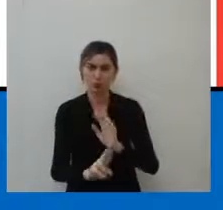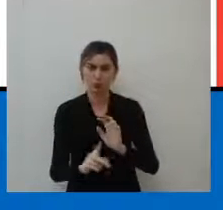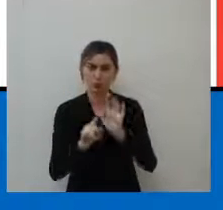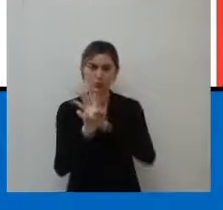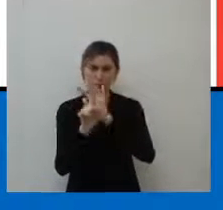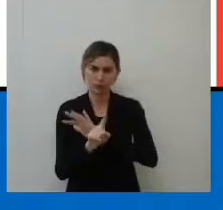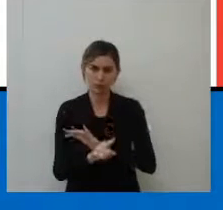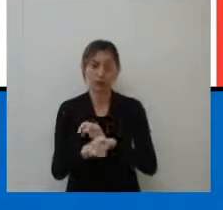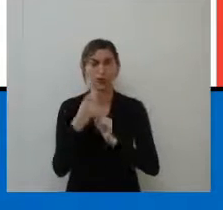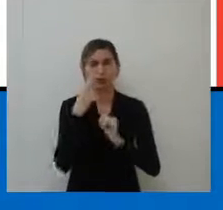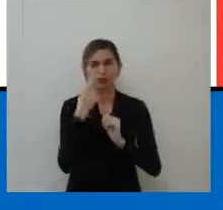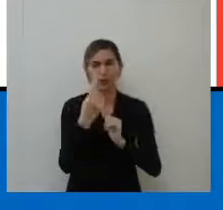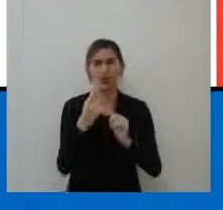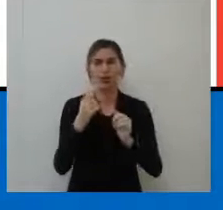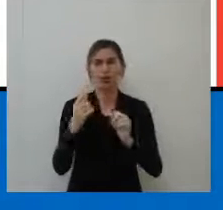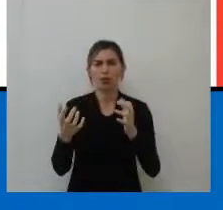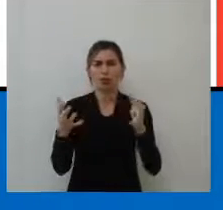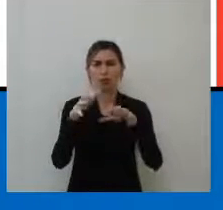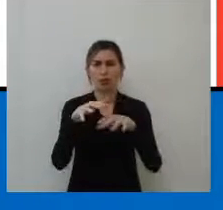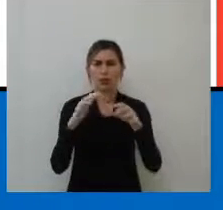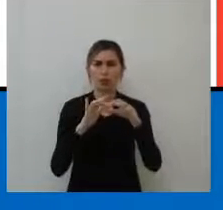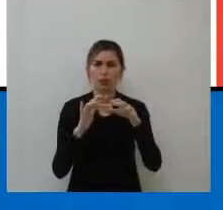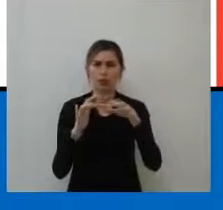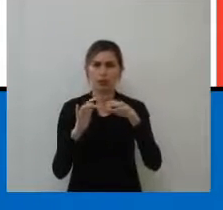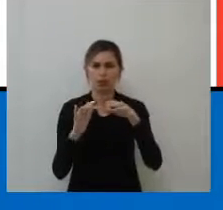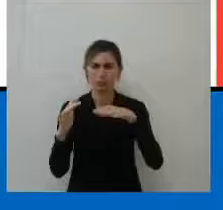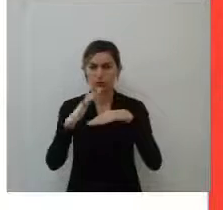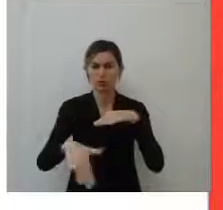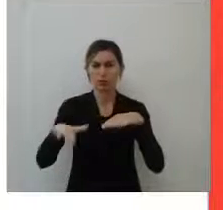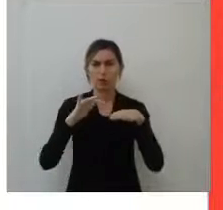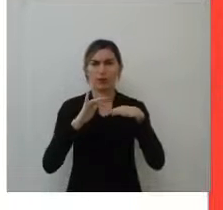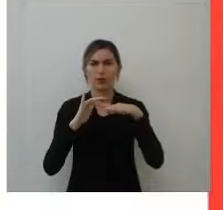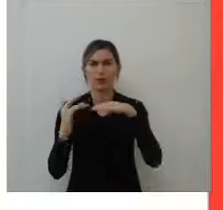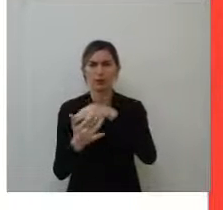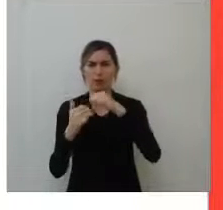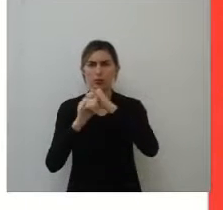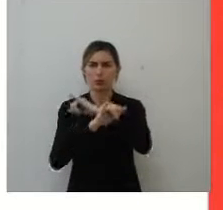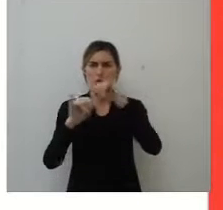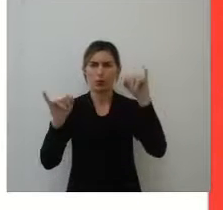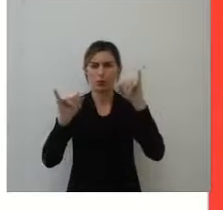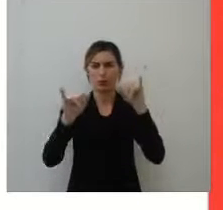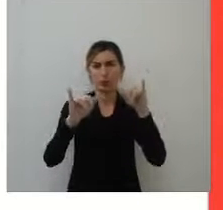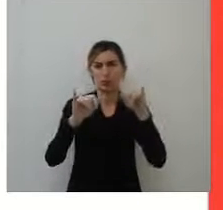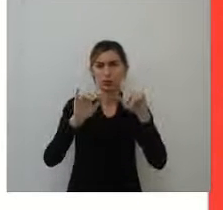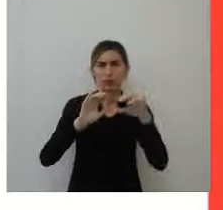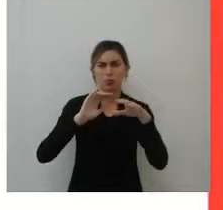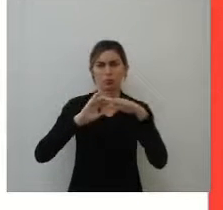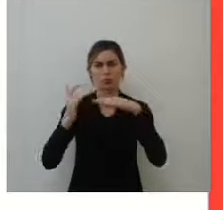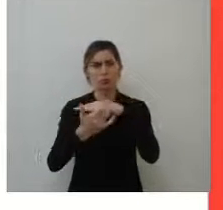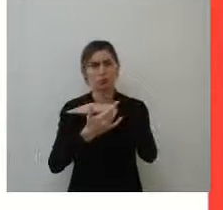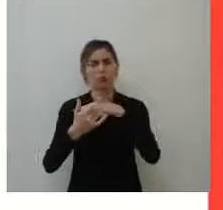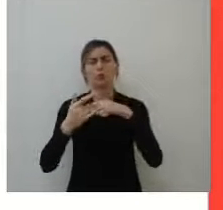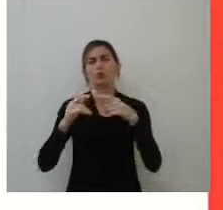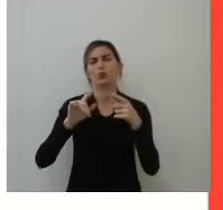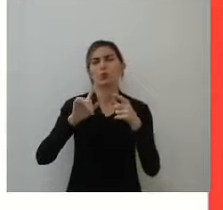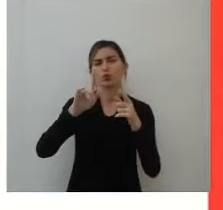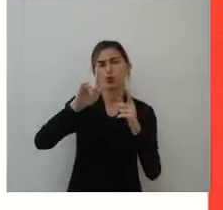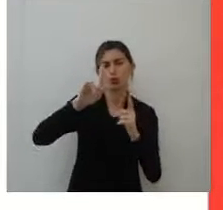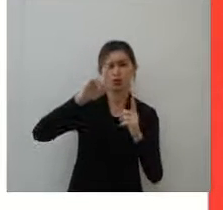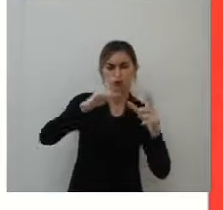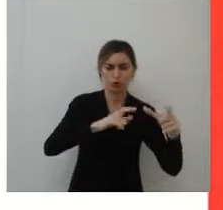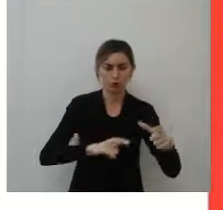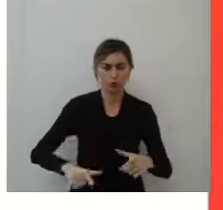Então vamos lá. A integração das redes, tá, de informação no espaço virtual ao espaço